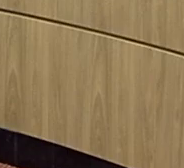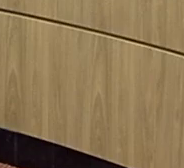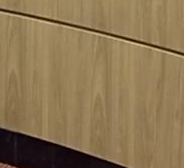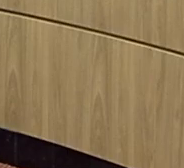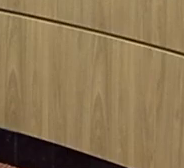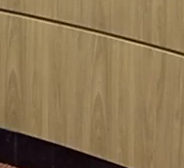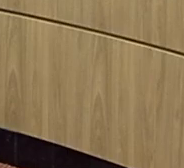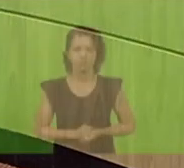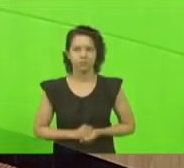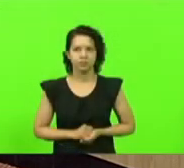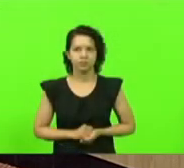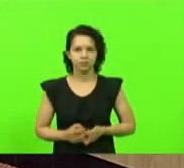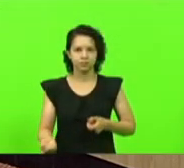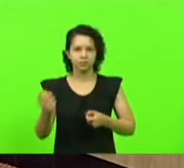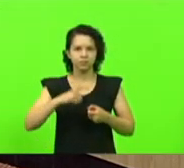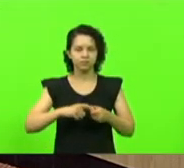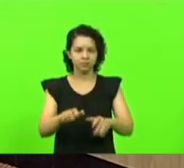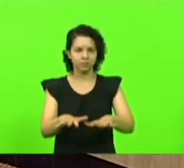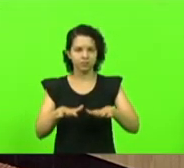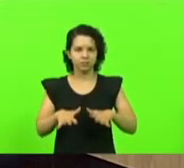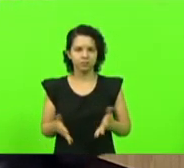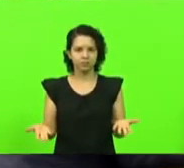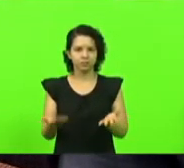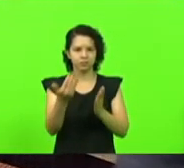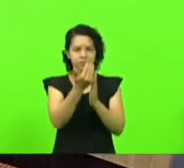Reaberta a sessão, passamos à ordem do dia.